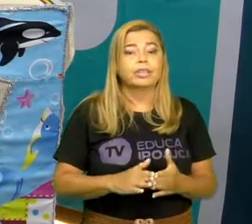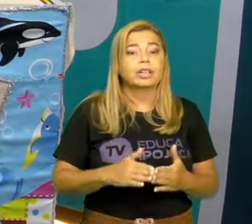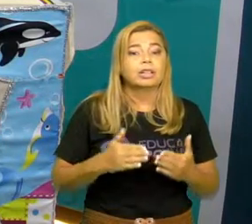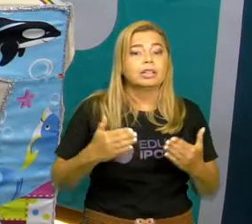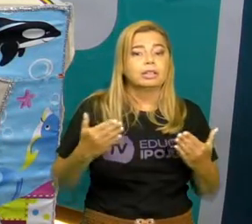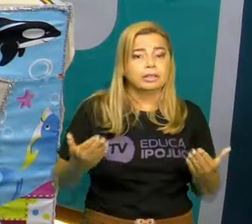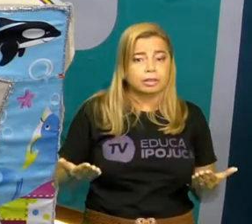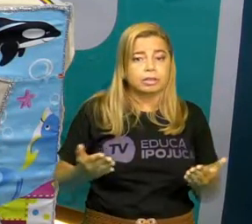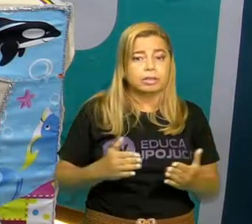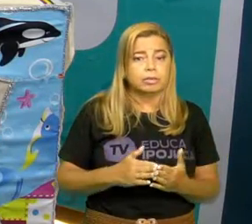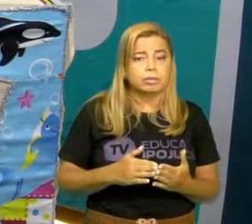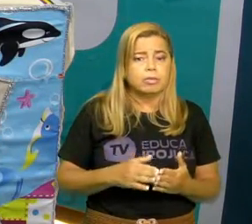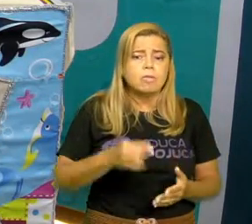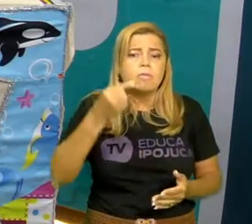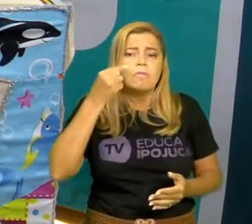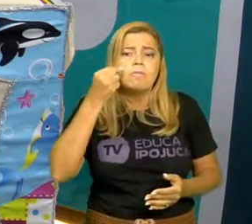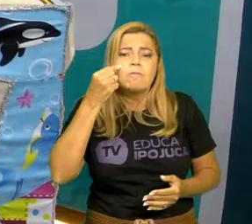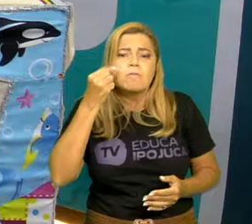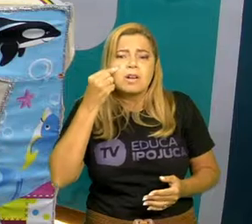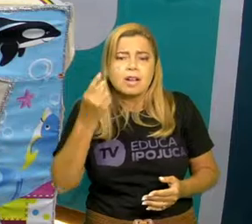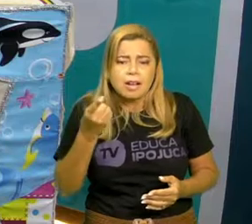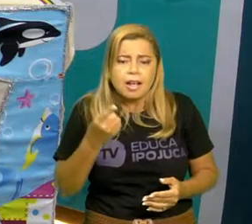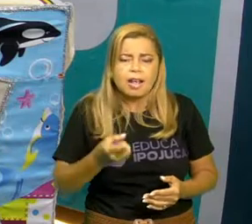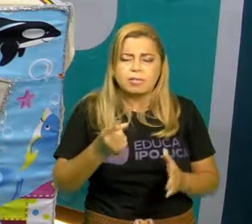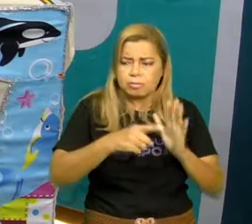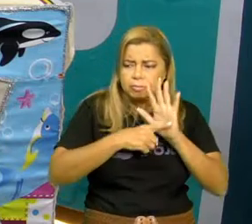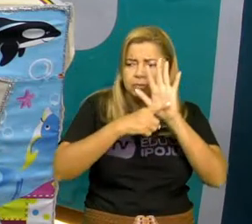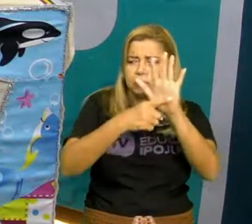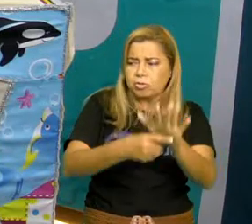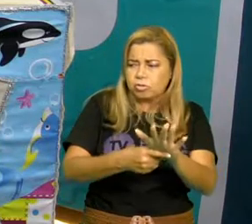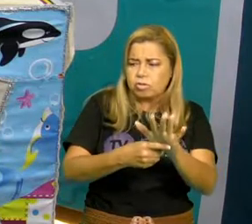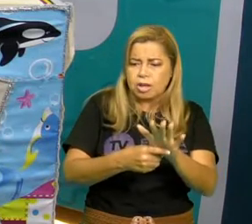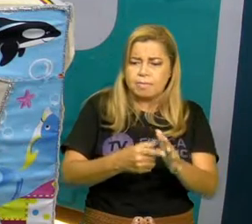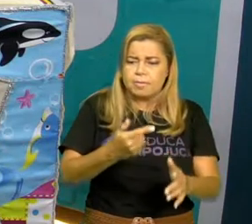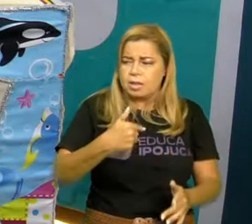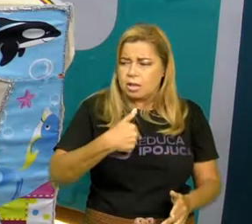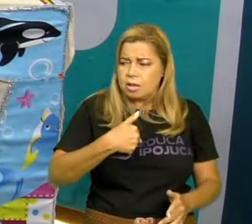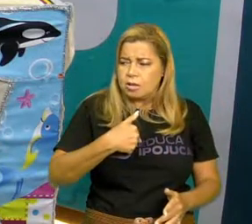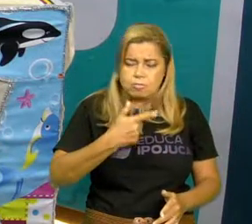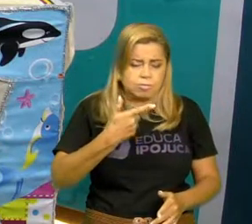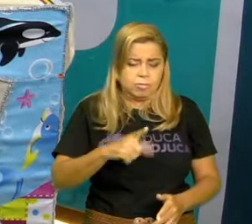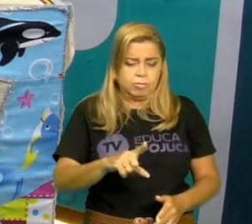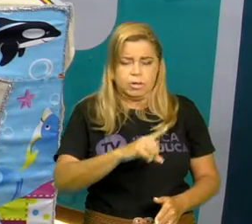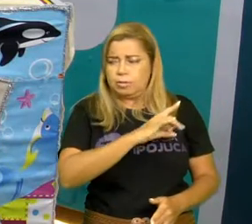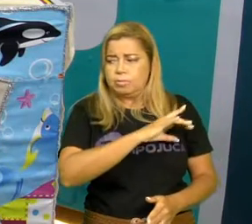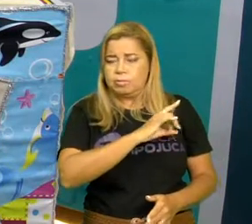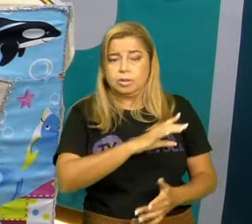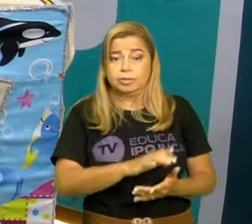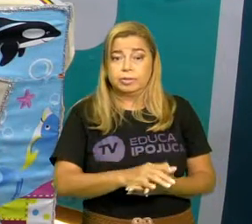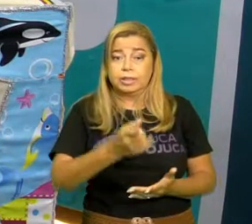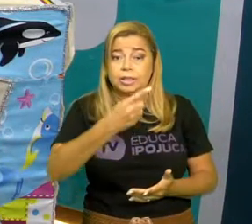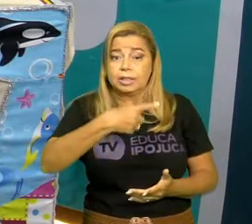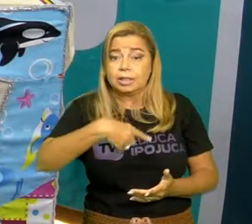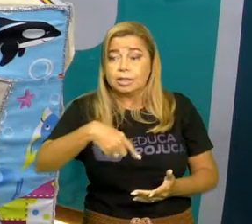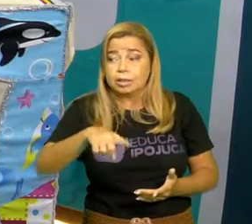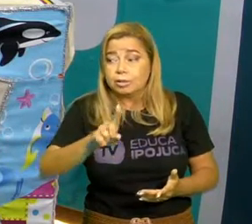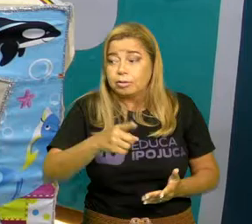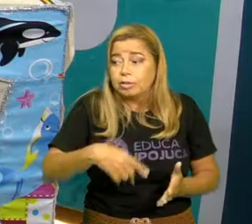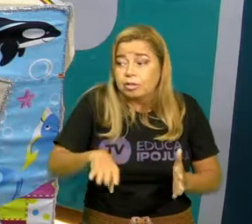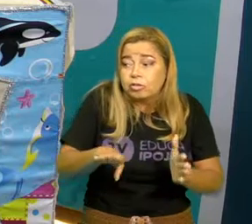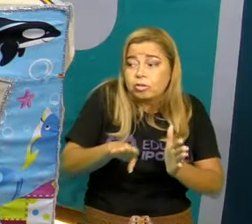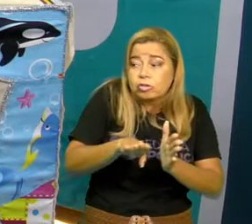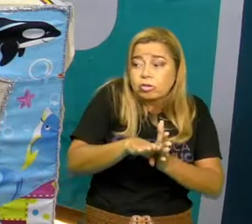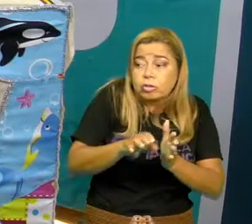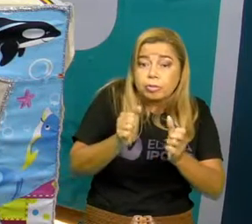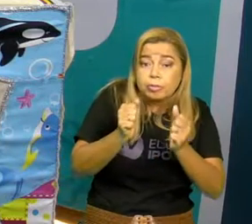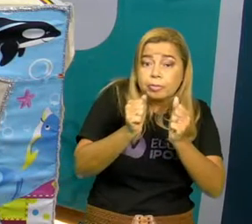provar que não tinha medo. E foi lá onde estava o leão. Quando ele chegou